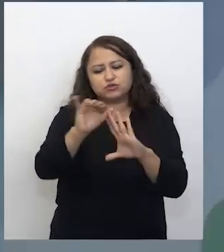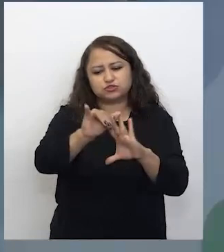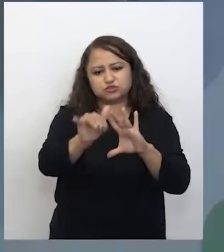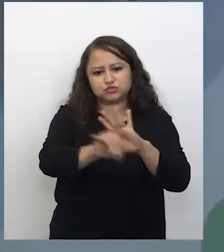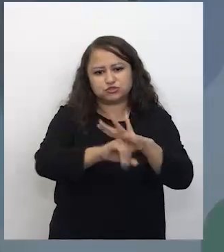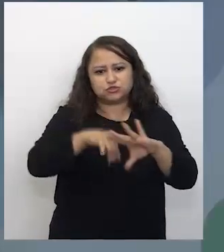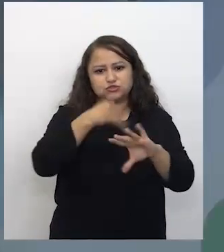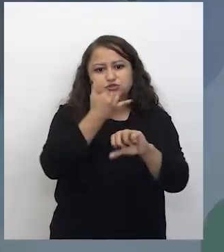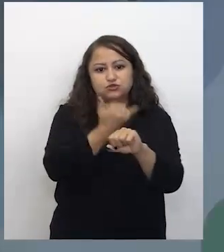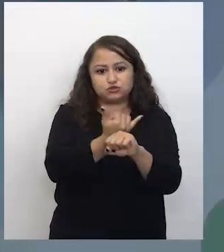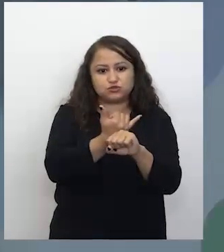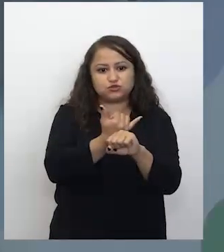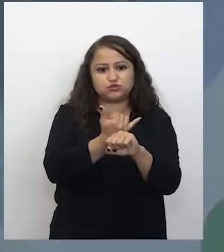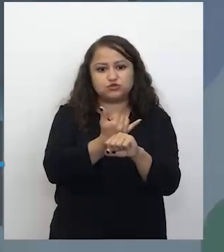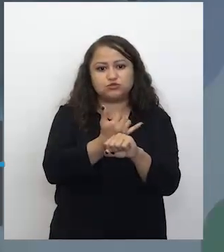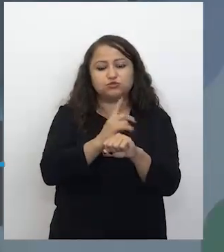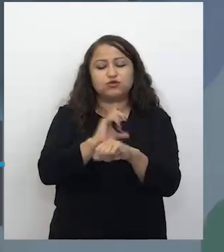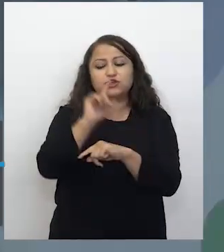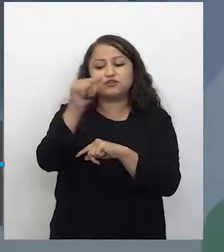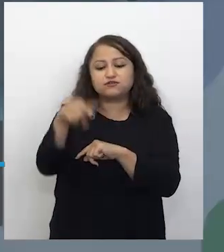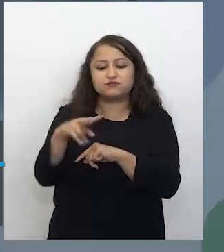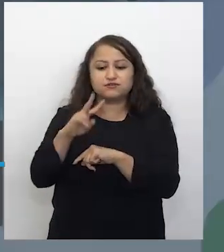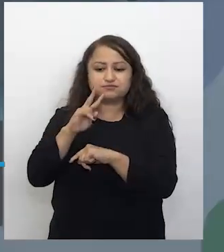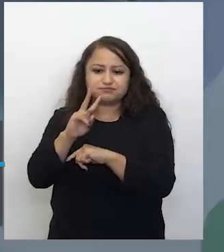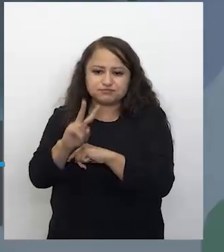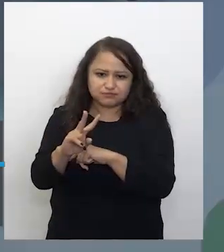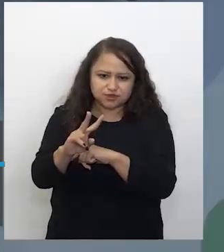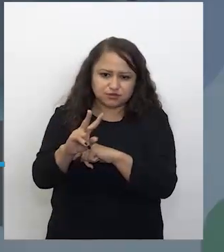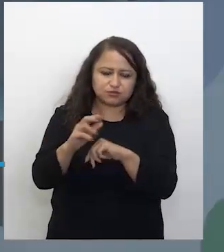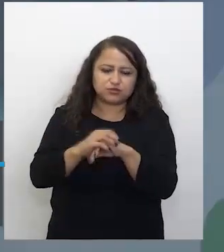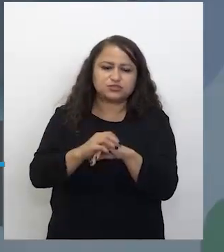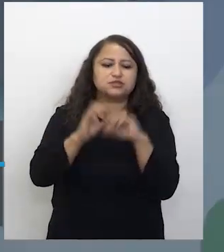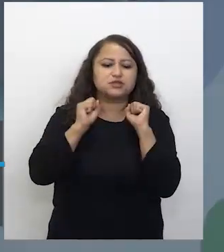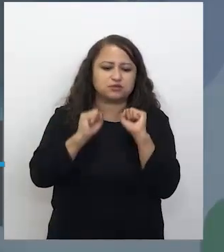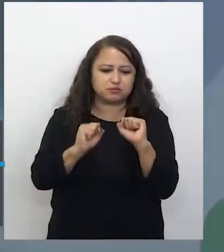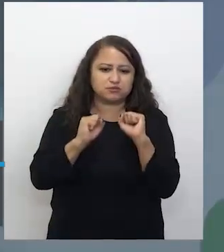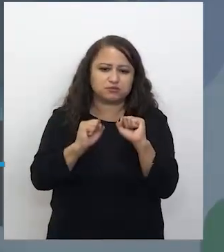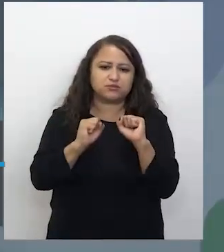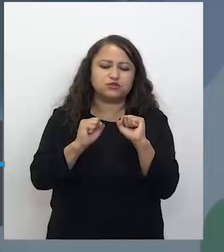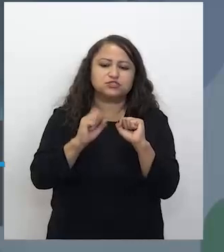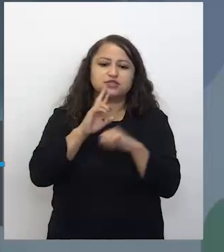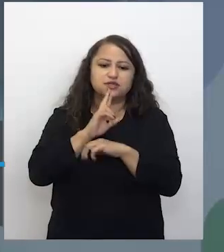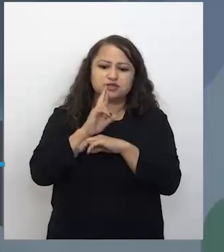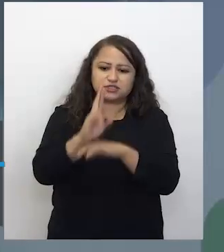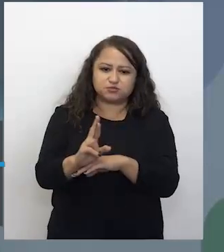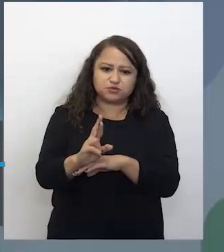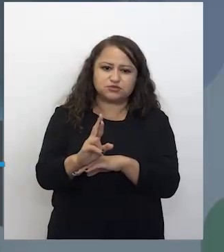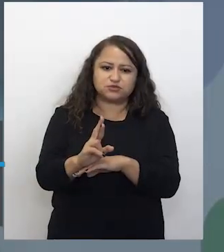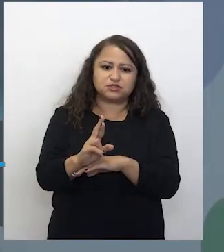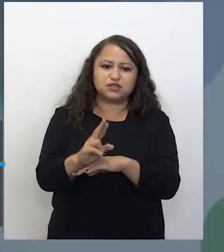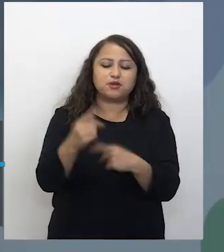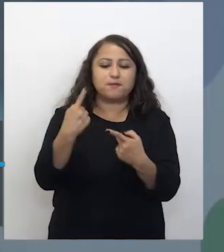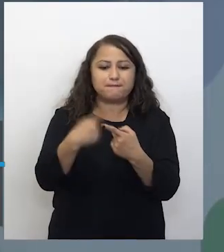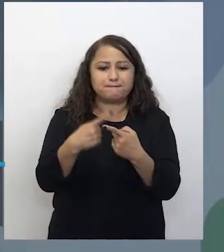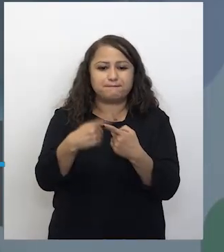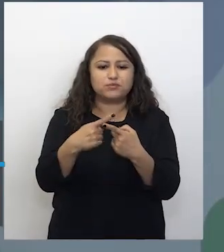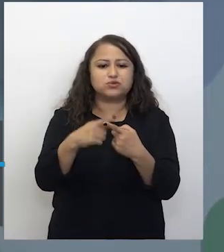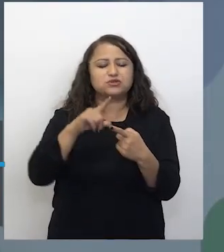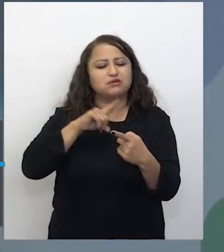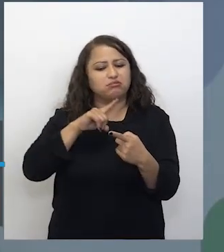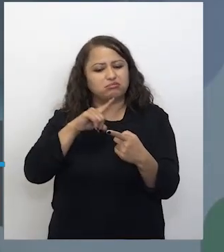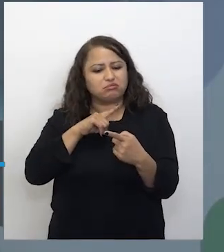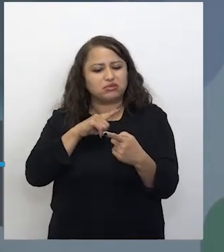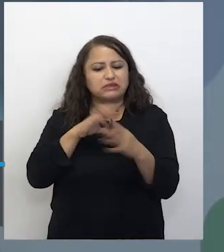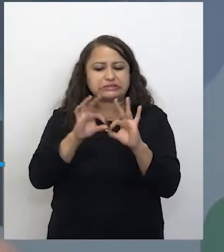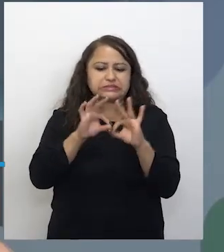online agora, e deixe para ver essa aula depois, ele consegue responder, até porque as questões são bem